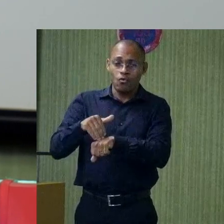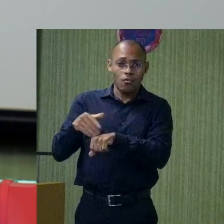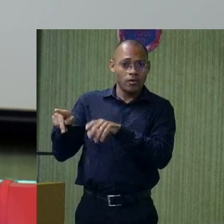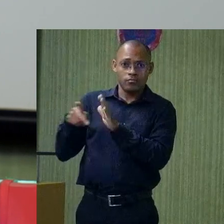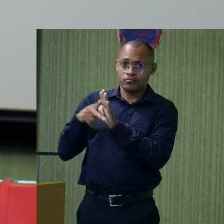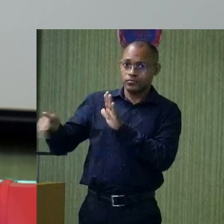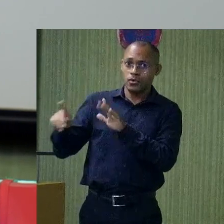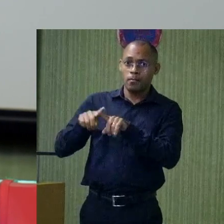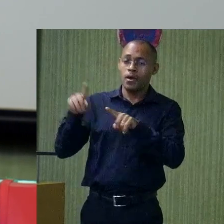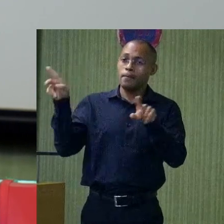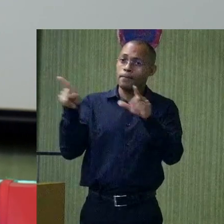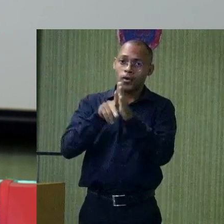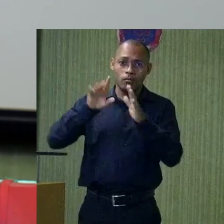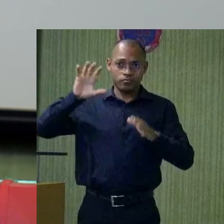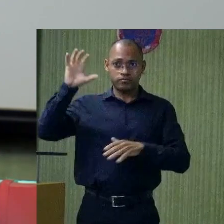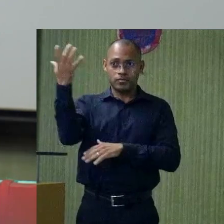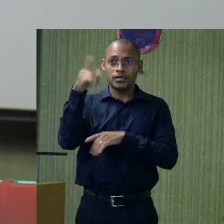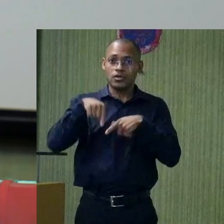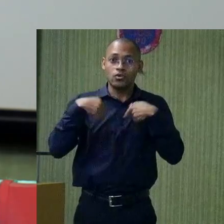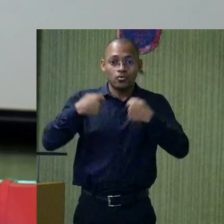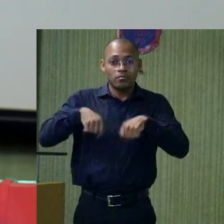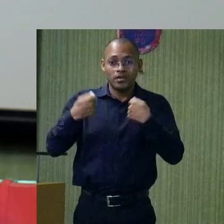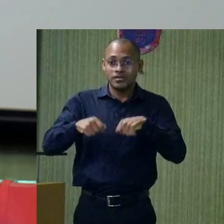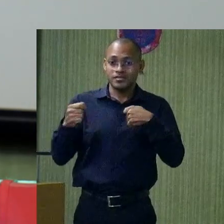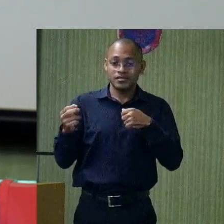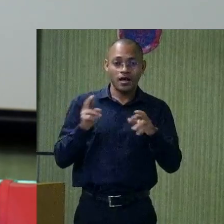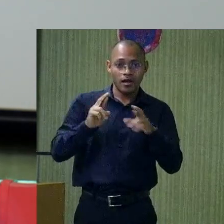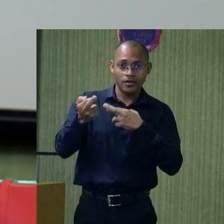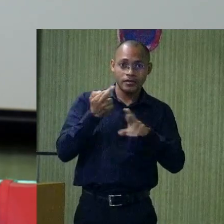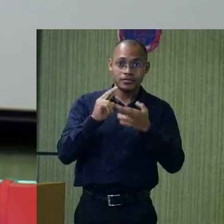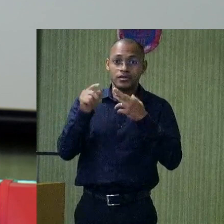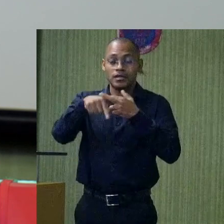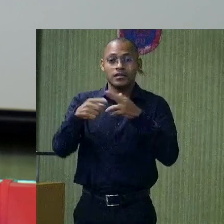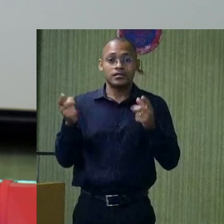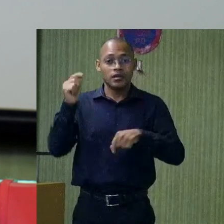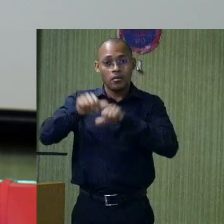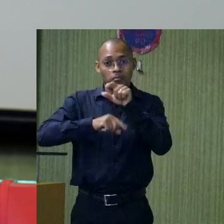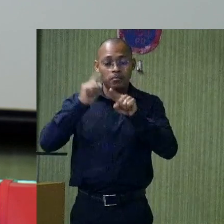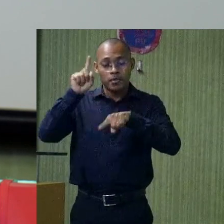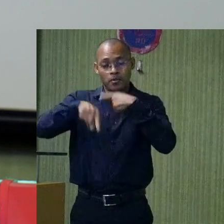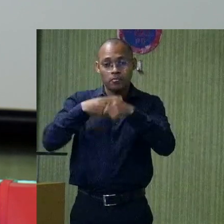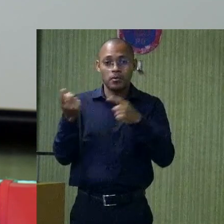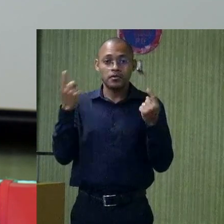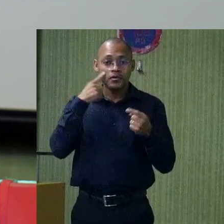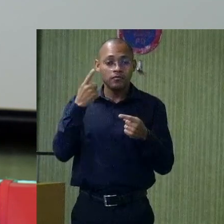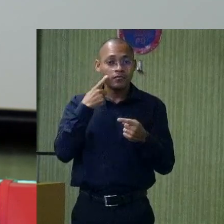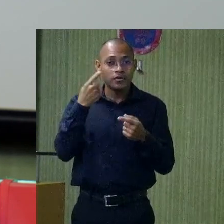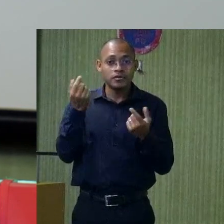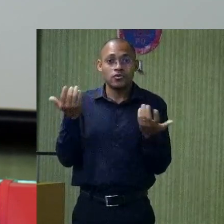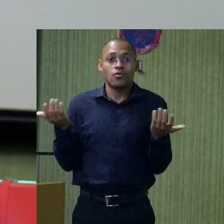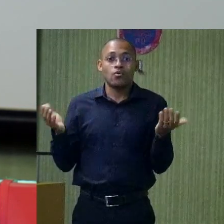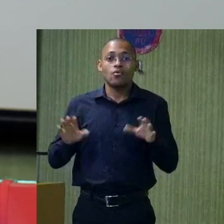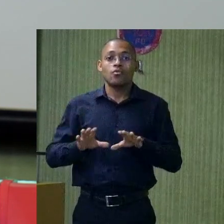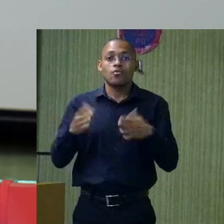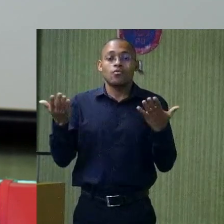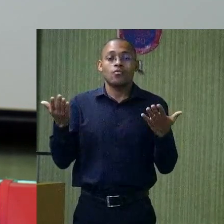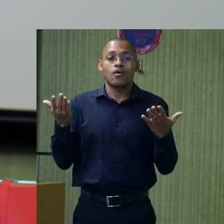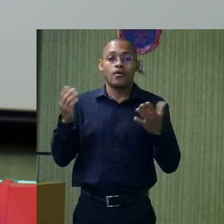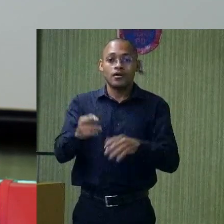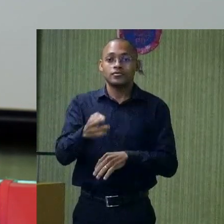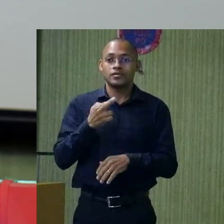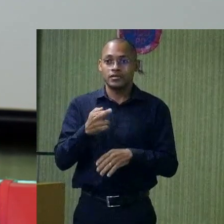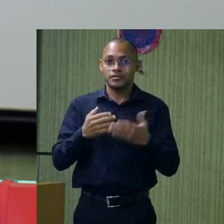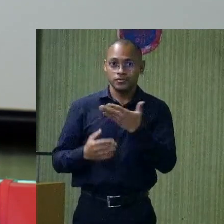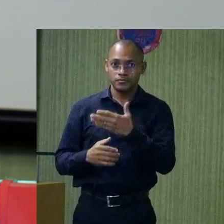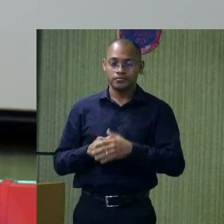cast pró então precisa fazer essa correlação para que depois vocês para quem quem faria essa